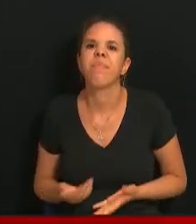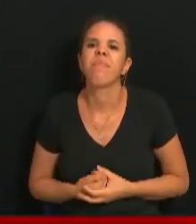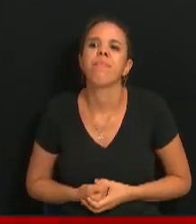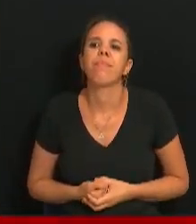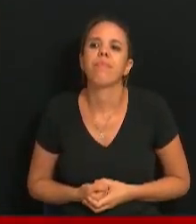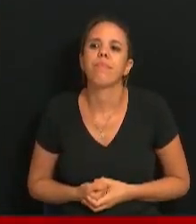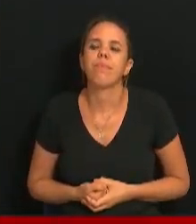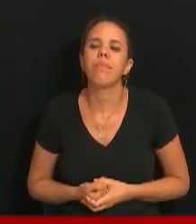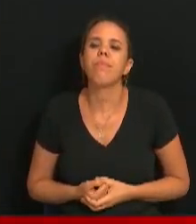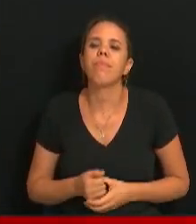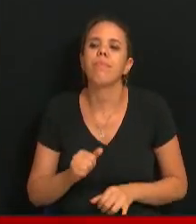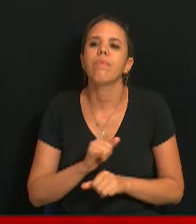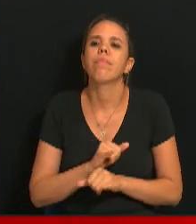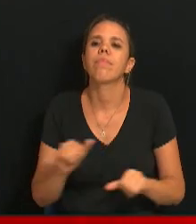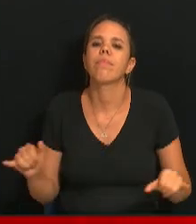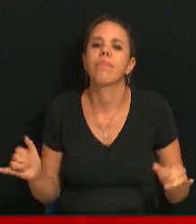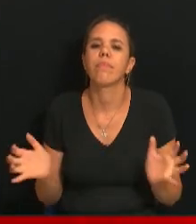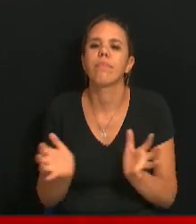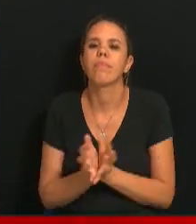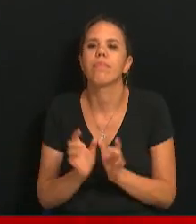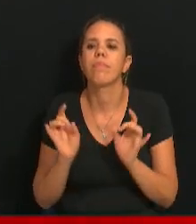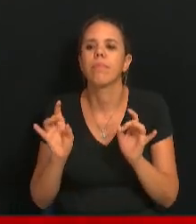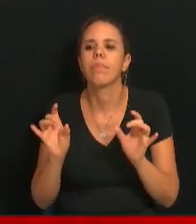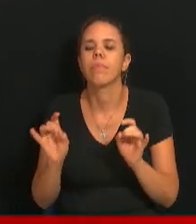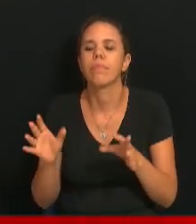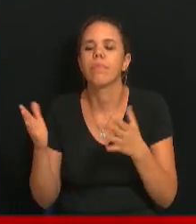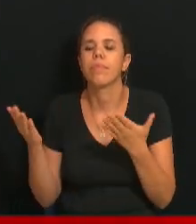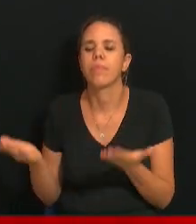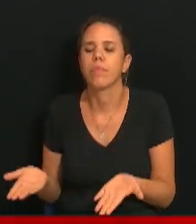demanda, né, para essa comissão especial